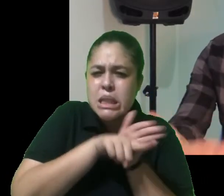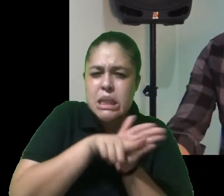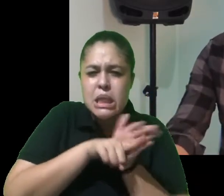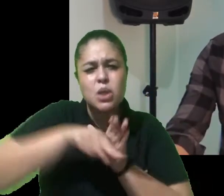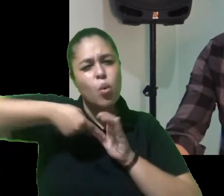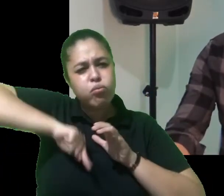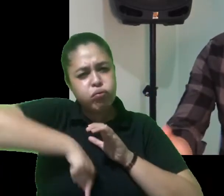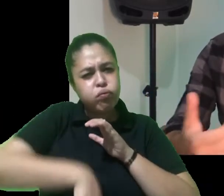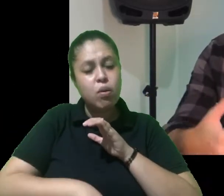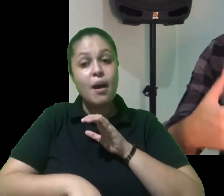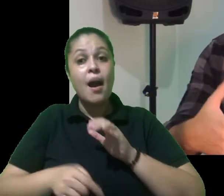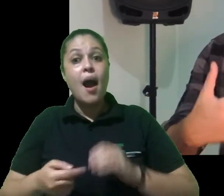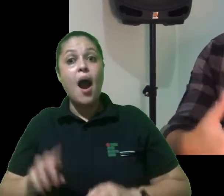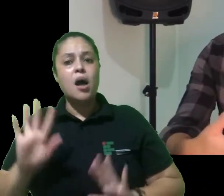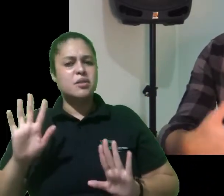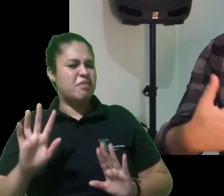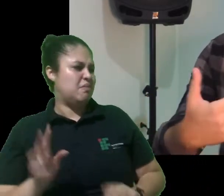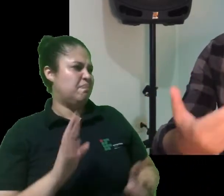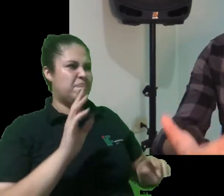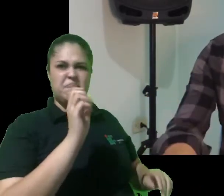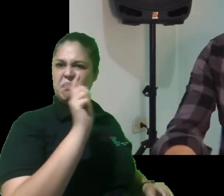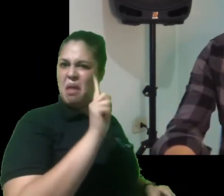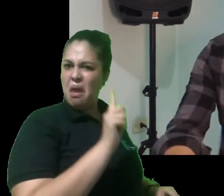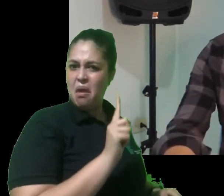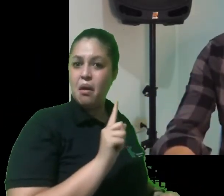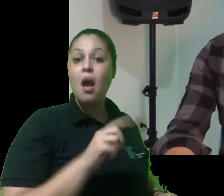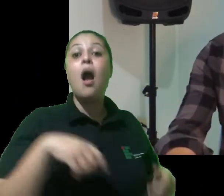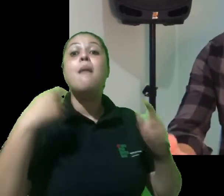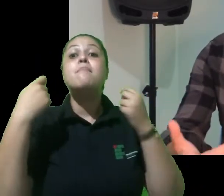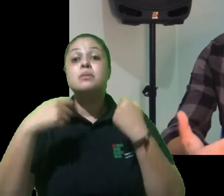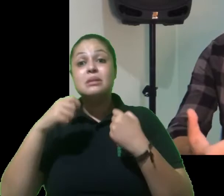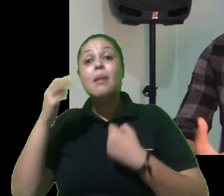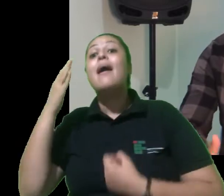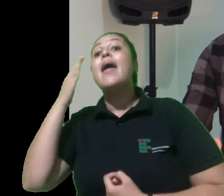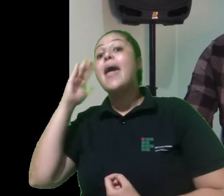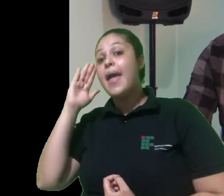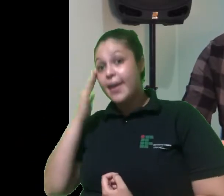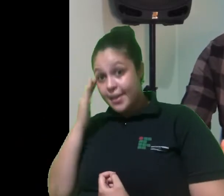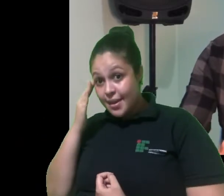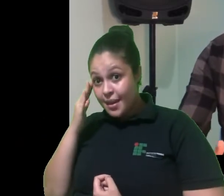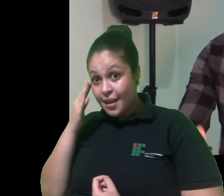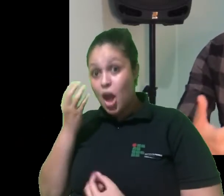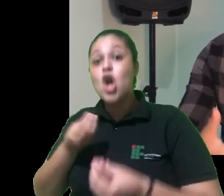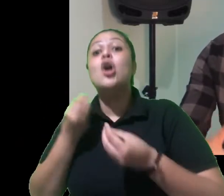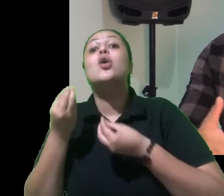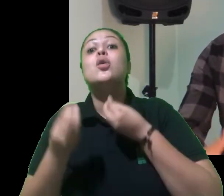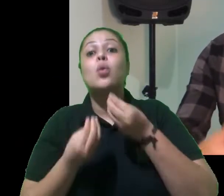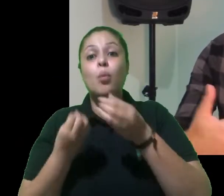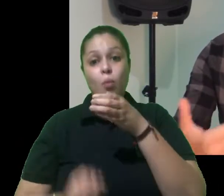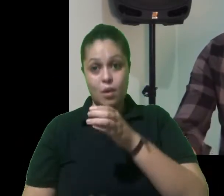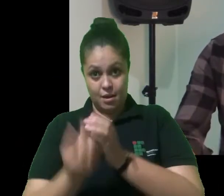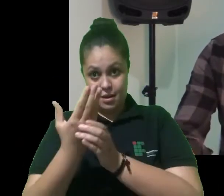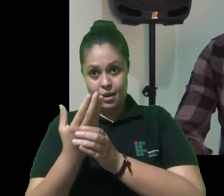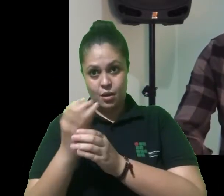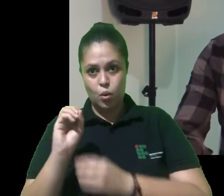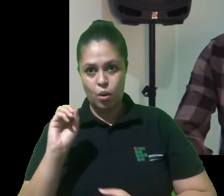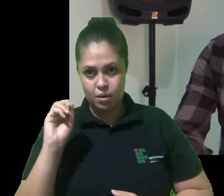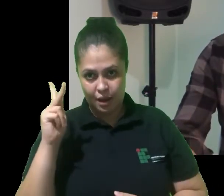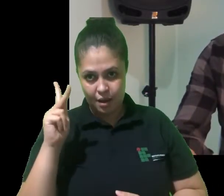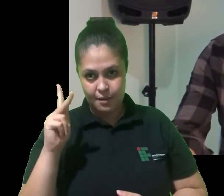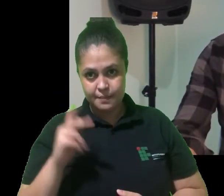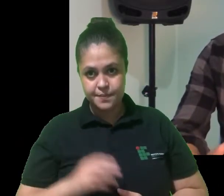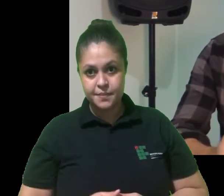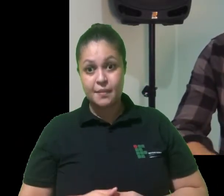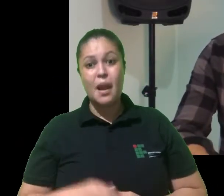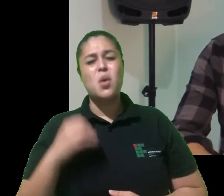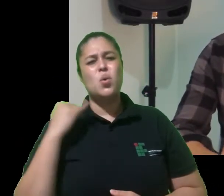de pesquisa. Então, antes de negá-los, nós precisamos compreendê-los e compreender como eles se produzem.